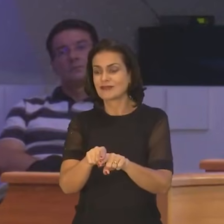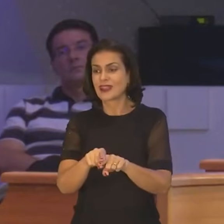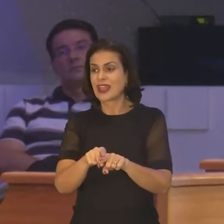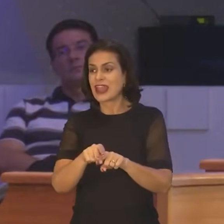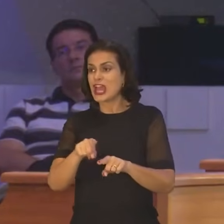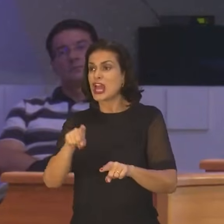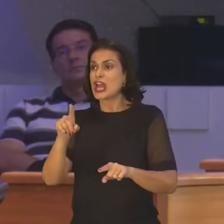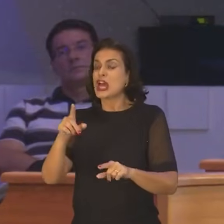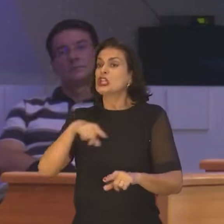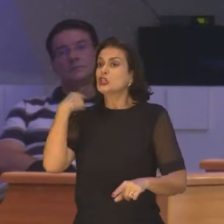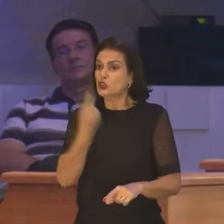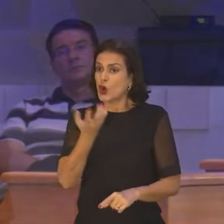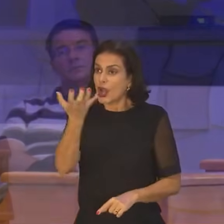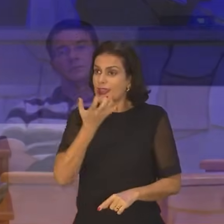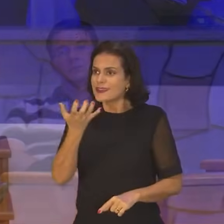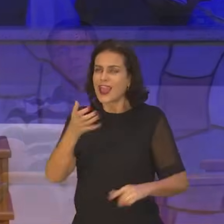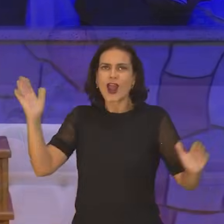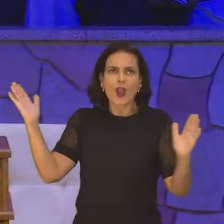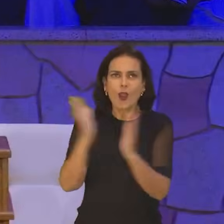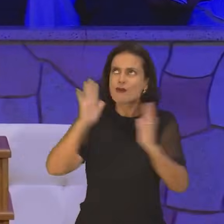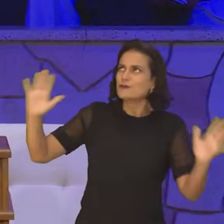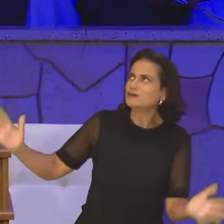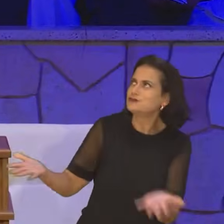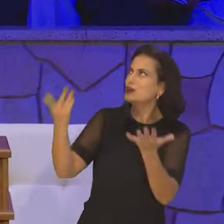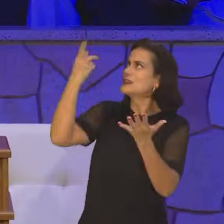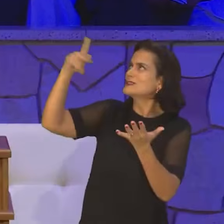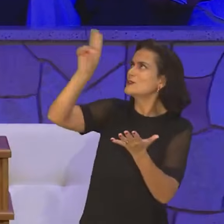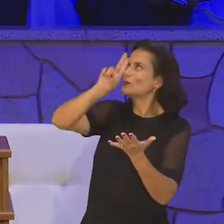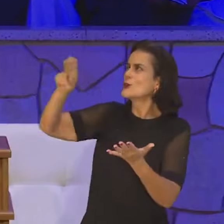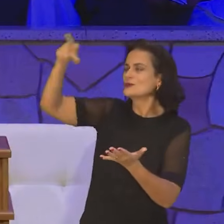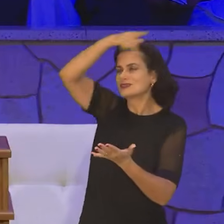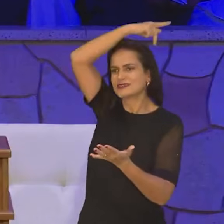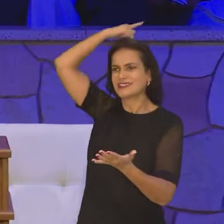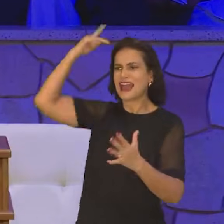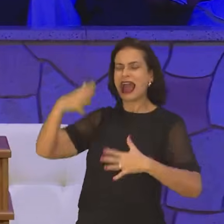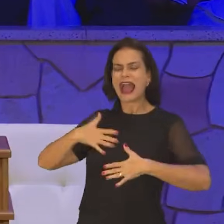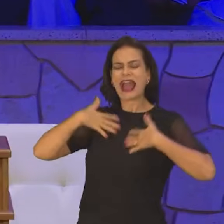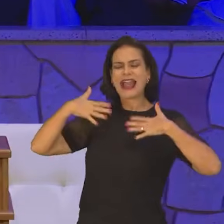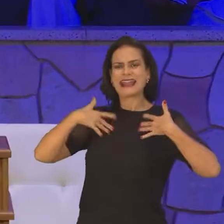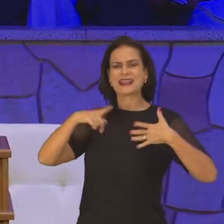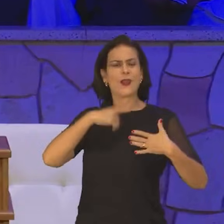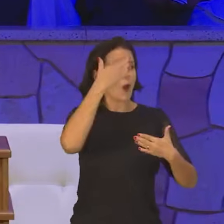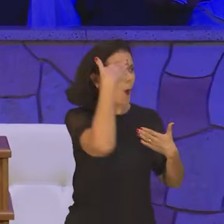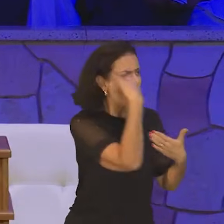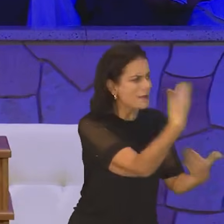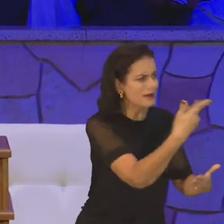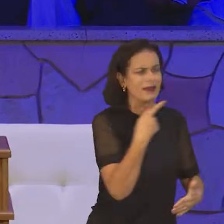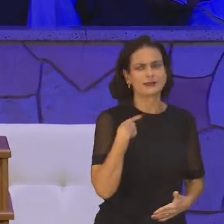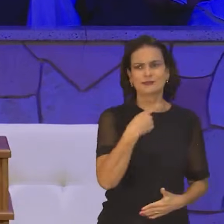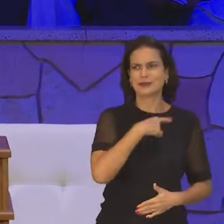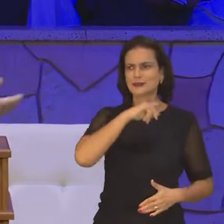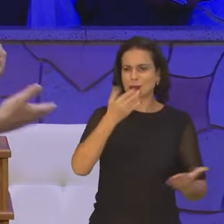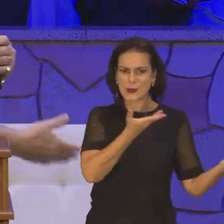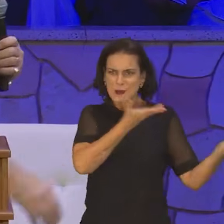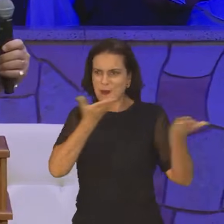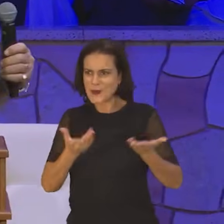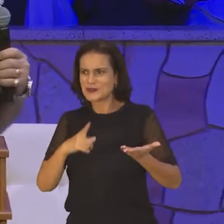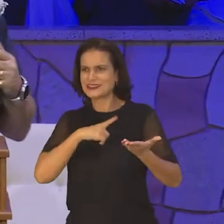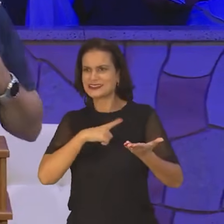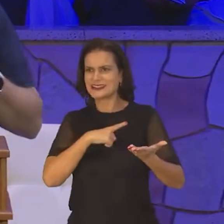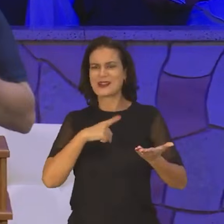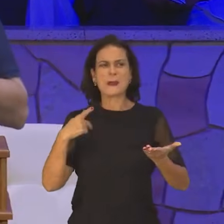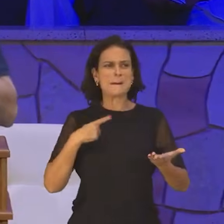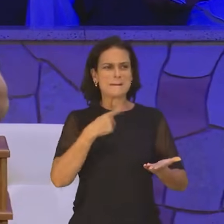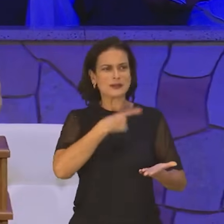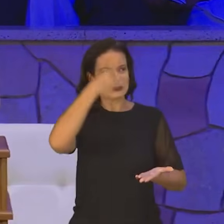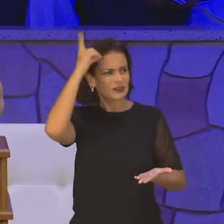aqui. Nós queremos louvar, glorificar seu santo nome. Uma grande alegria, obrigado pastor por esse convite,